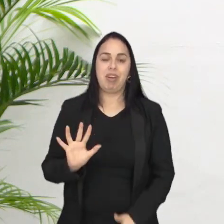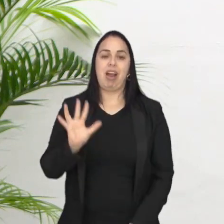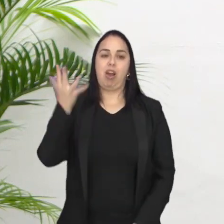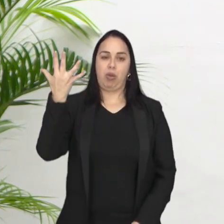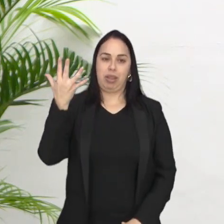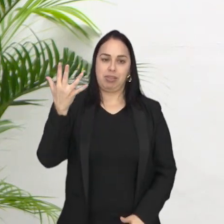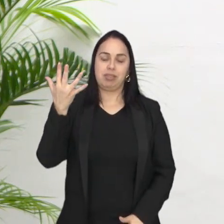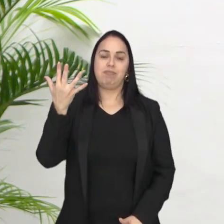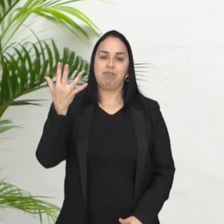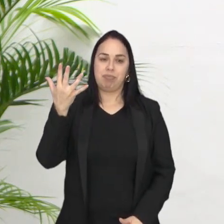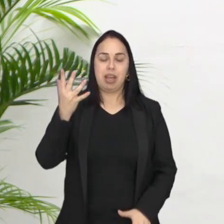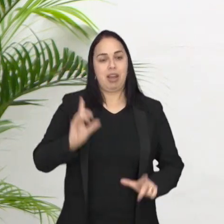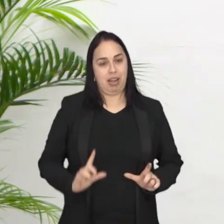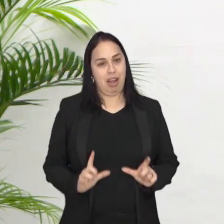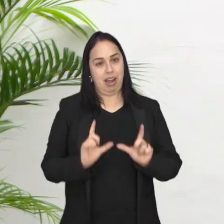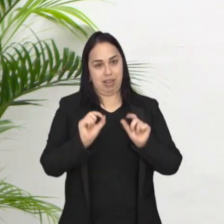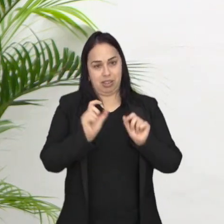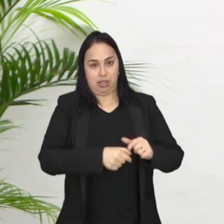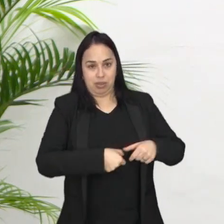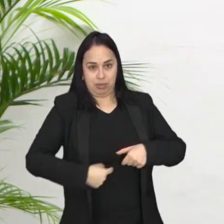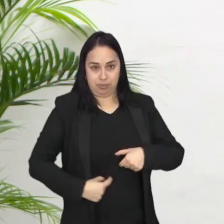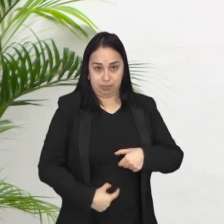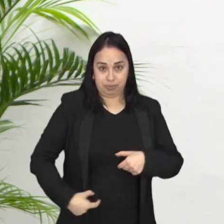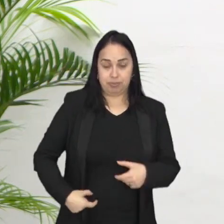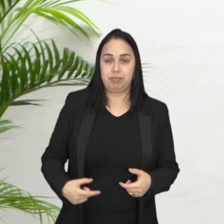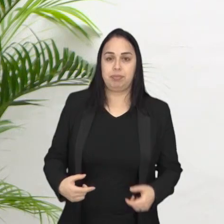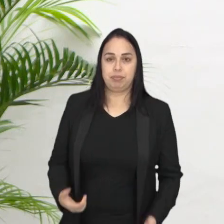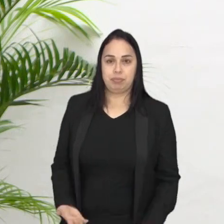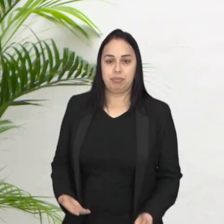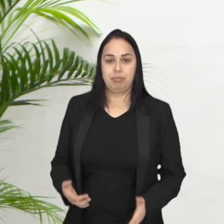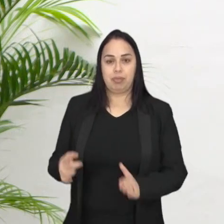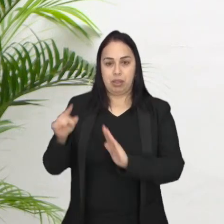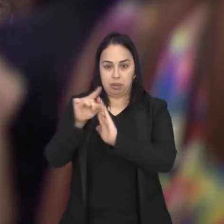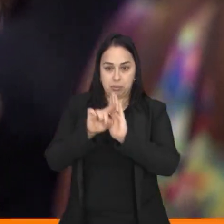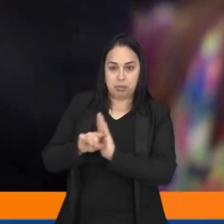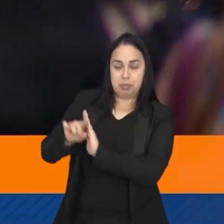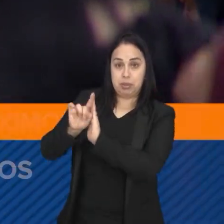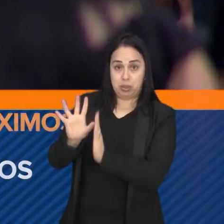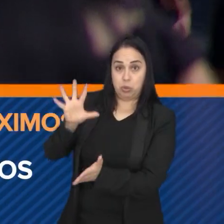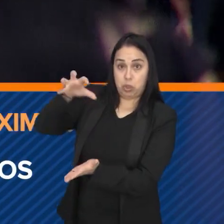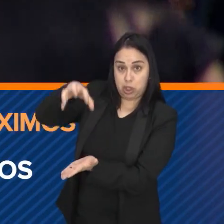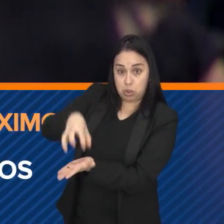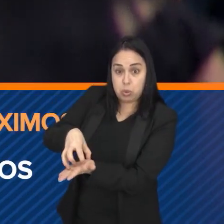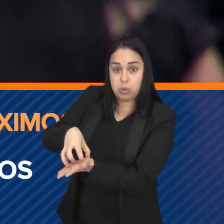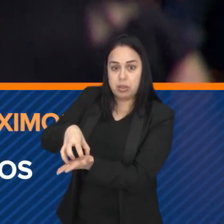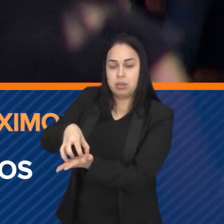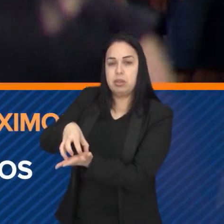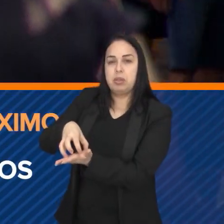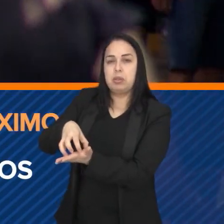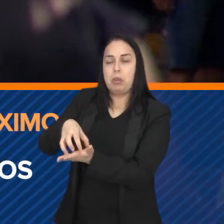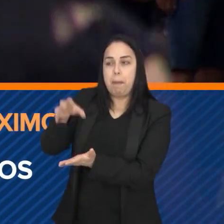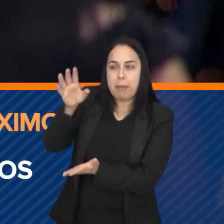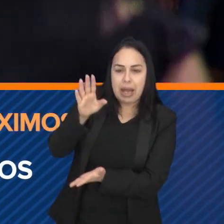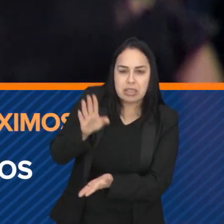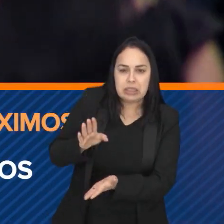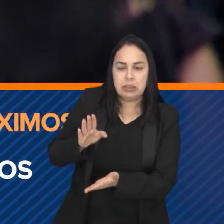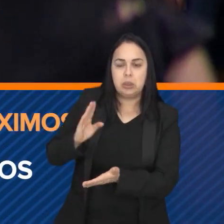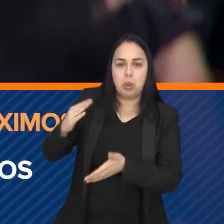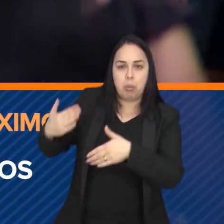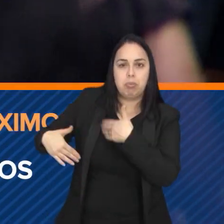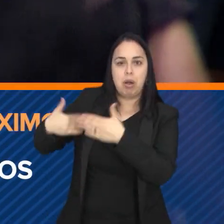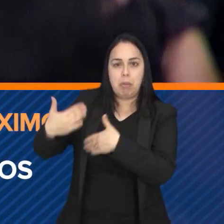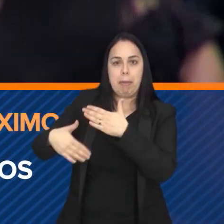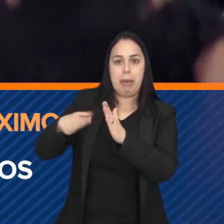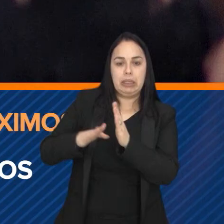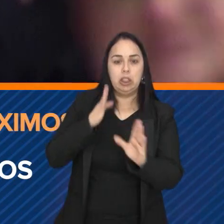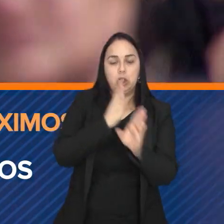está diretamente relacionado ao desenvolvimento do câncer de intestino. De acordo com o Instituto Nacional do Câncer, se o Brasil